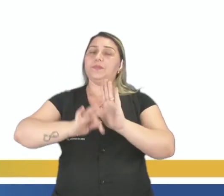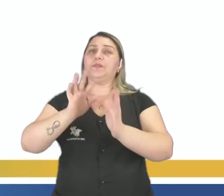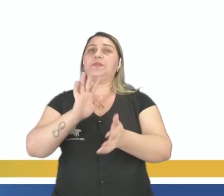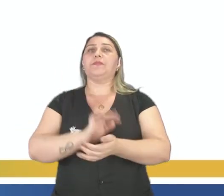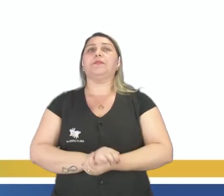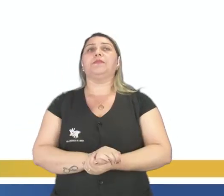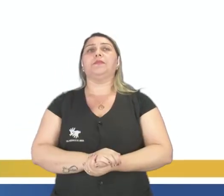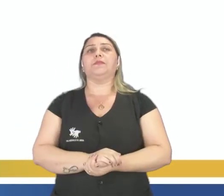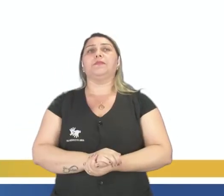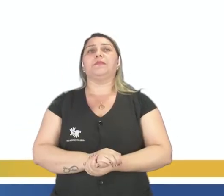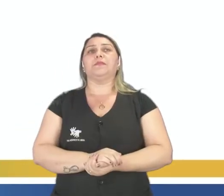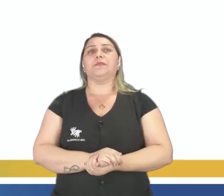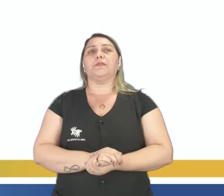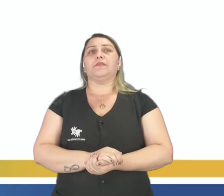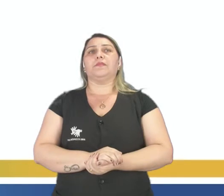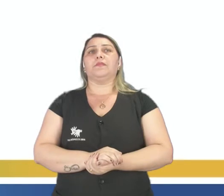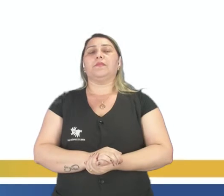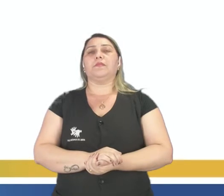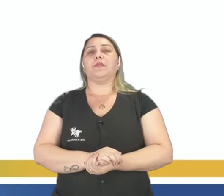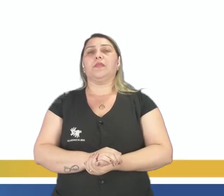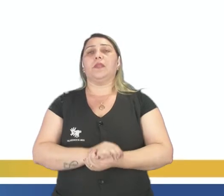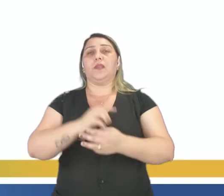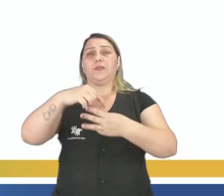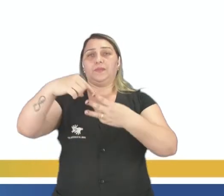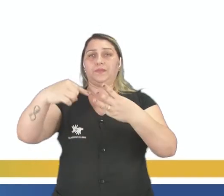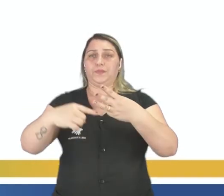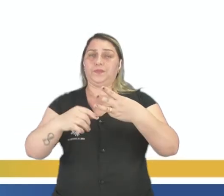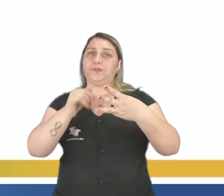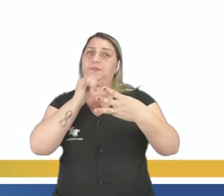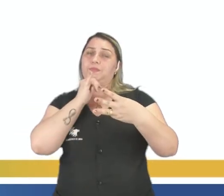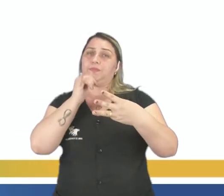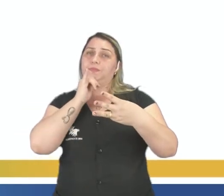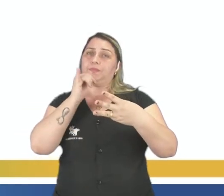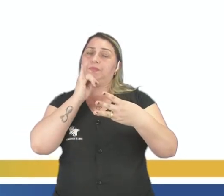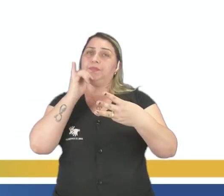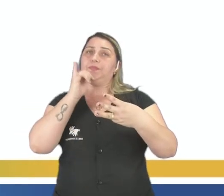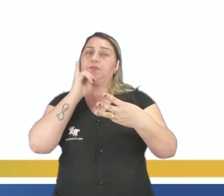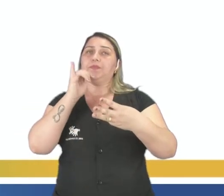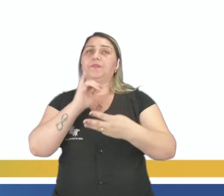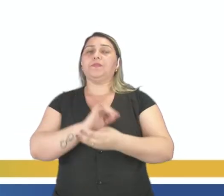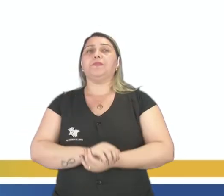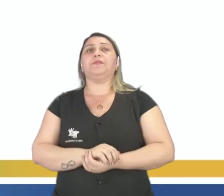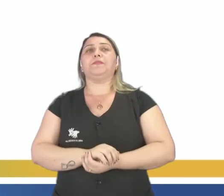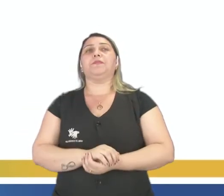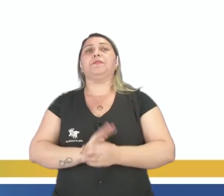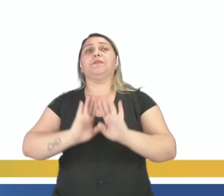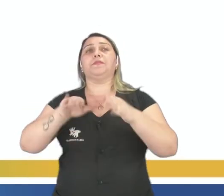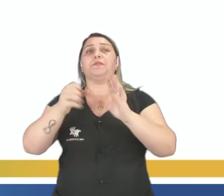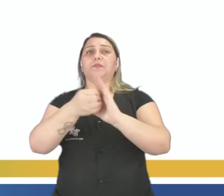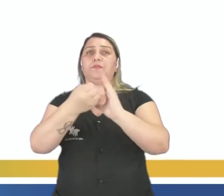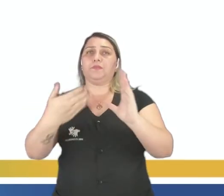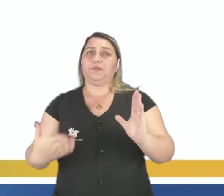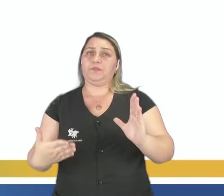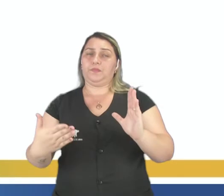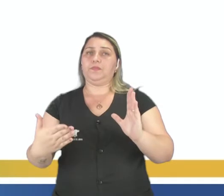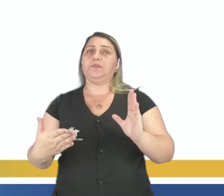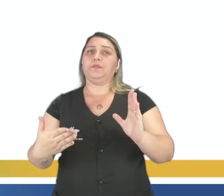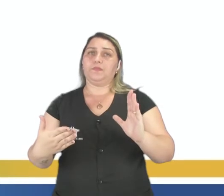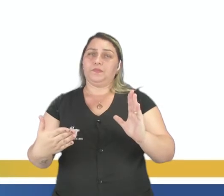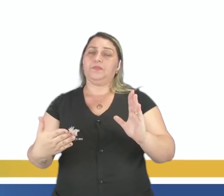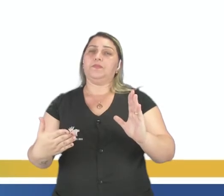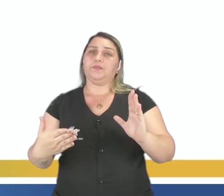narrativo? 2. Vamos dar 3 exemplos de tipo textual narrativo. 3. Qual é a característica mais